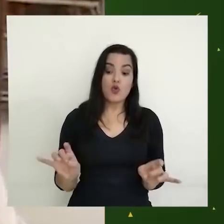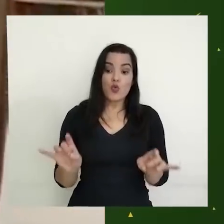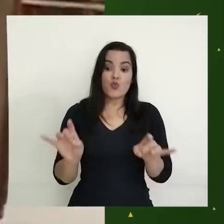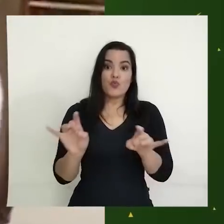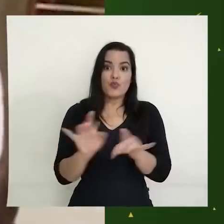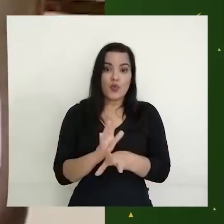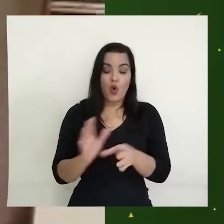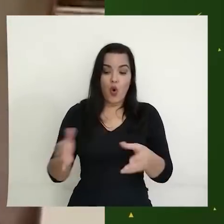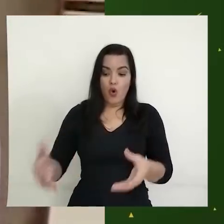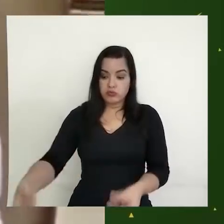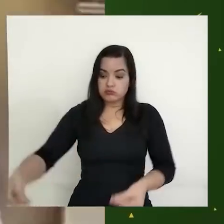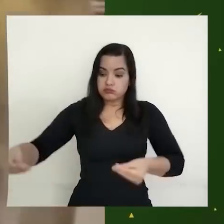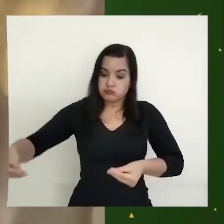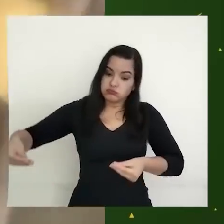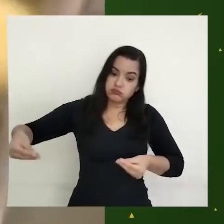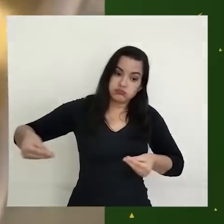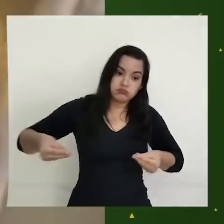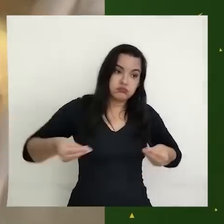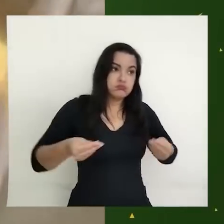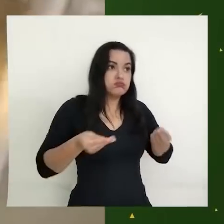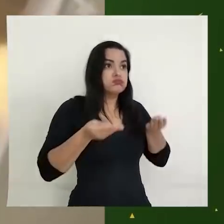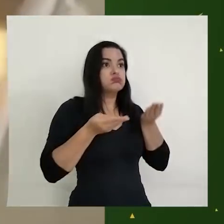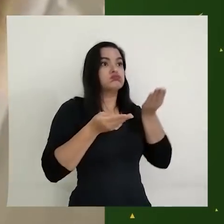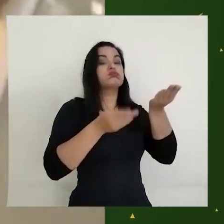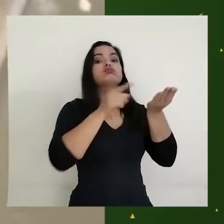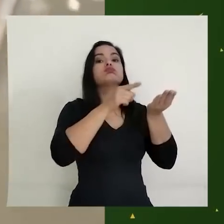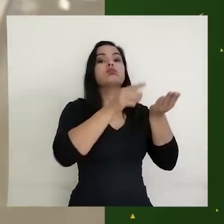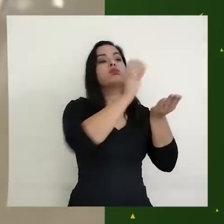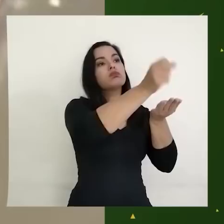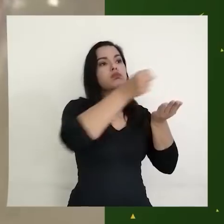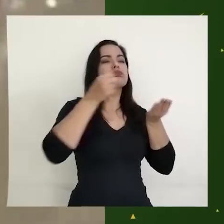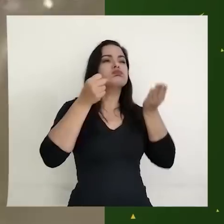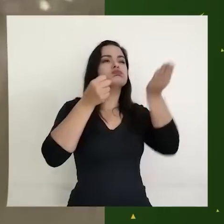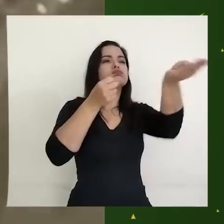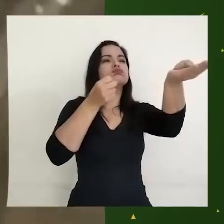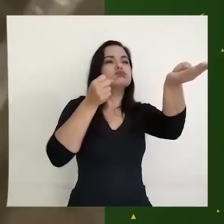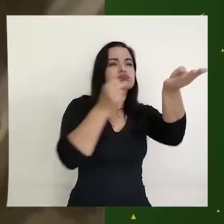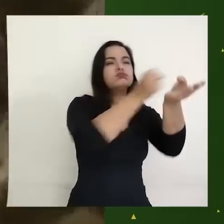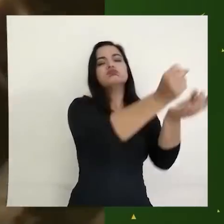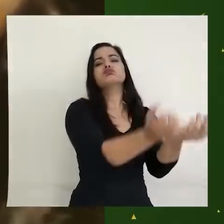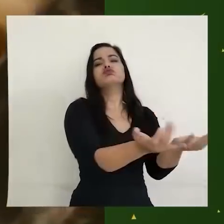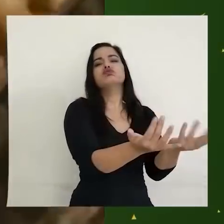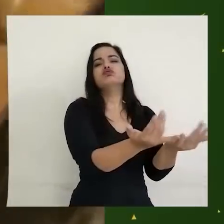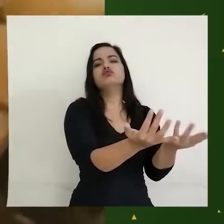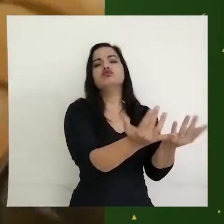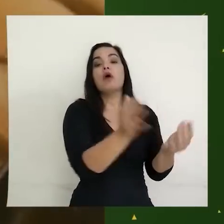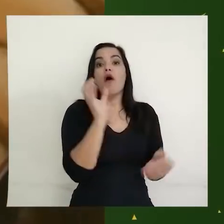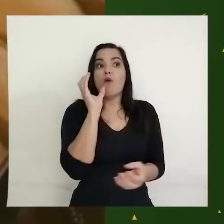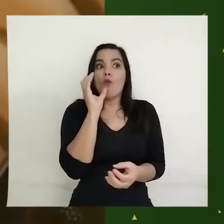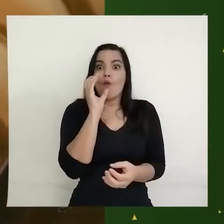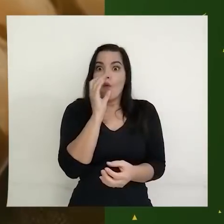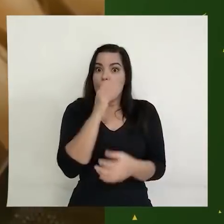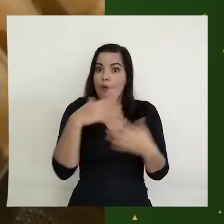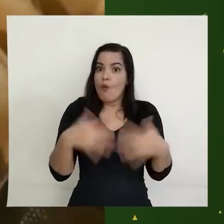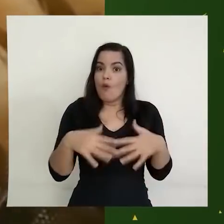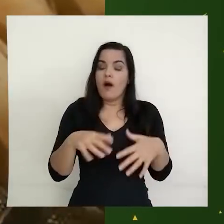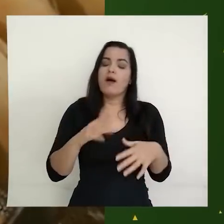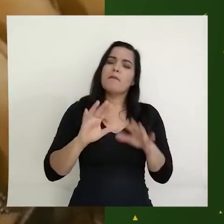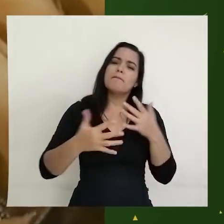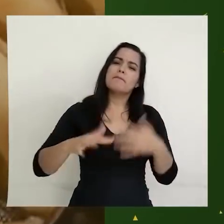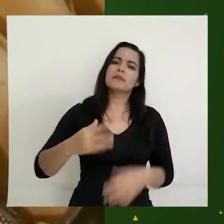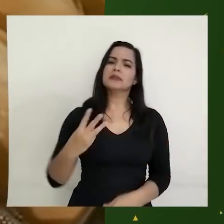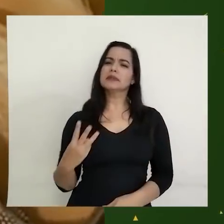o tabuleiro com as massas foi levado ao forno bem quente. Depois de mais ou menos meia hora, eu